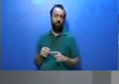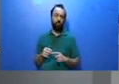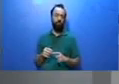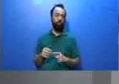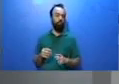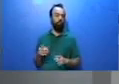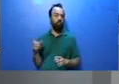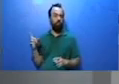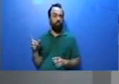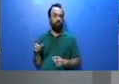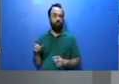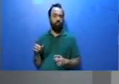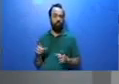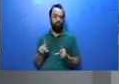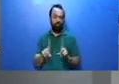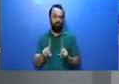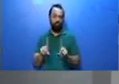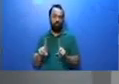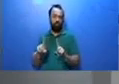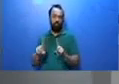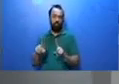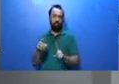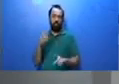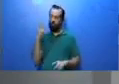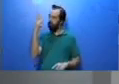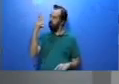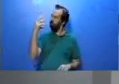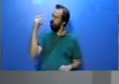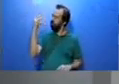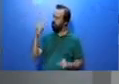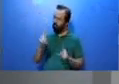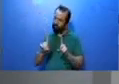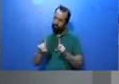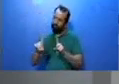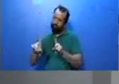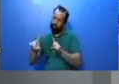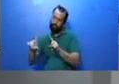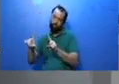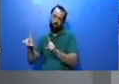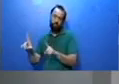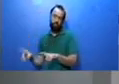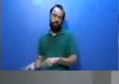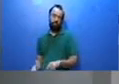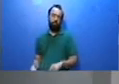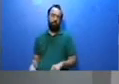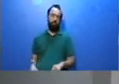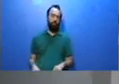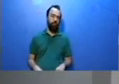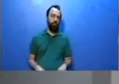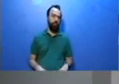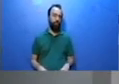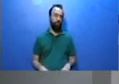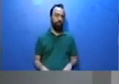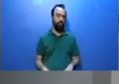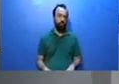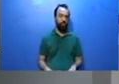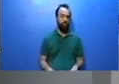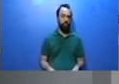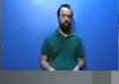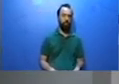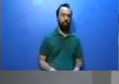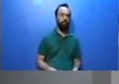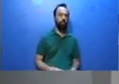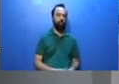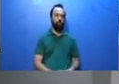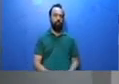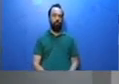declaração e segue a lâmpada feminina todo apaixonado, que pediu para a gente dar uma